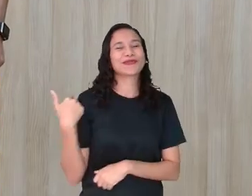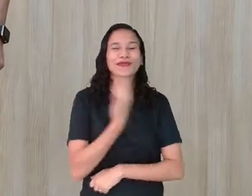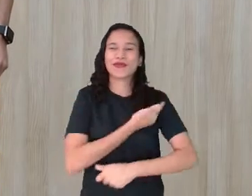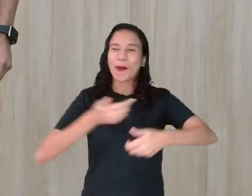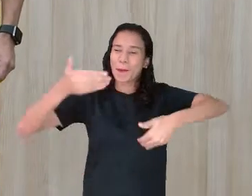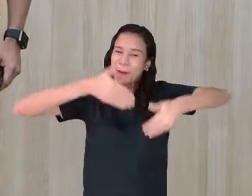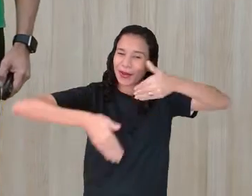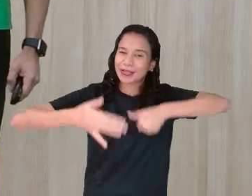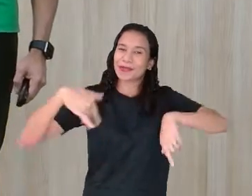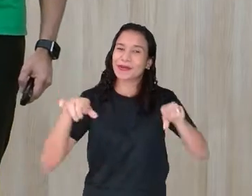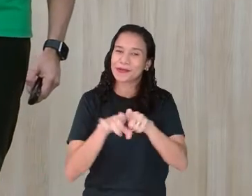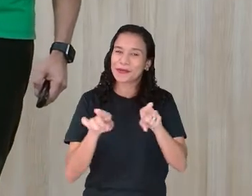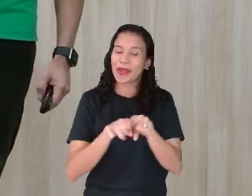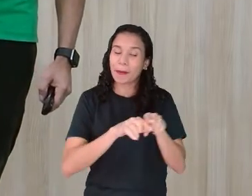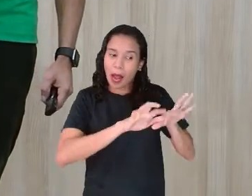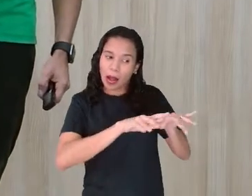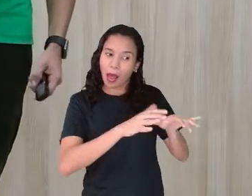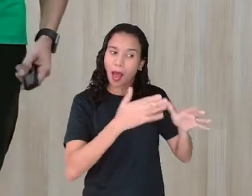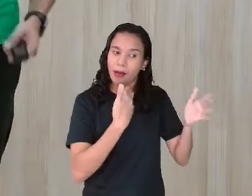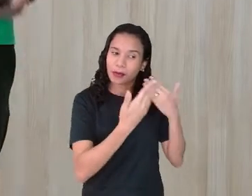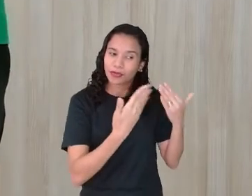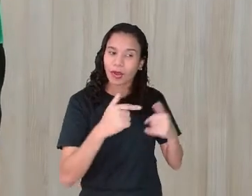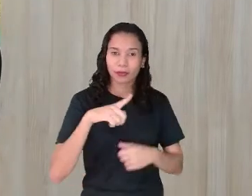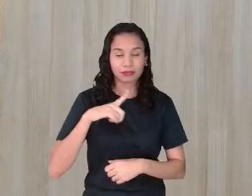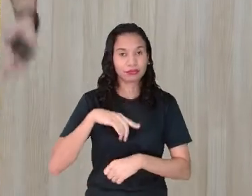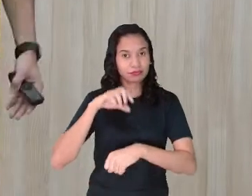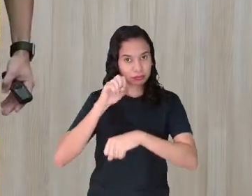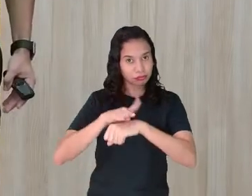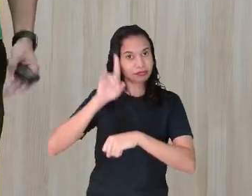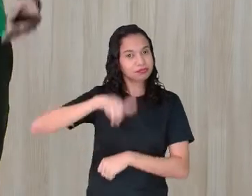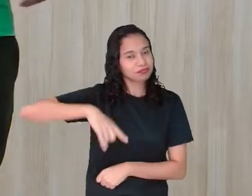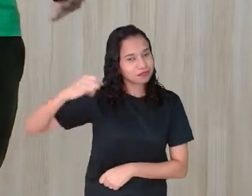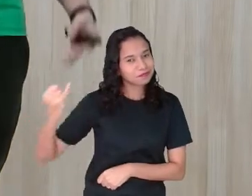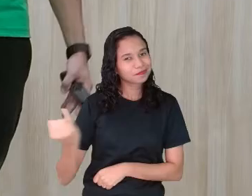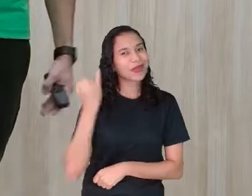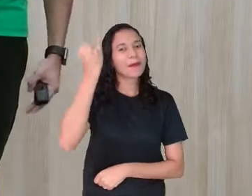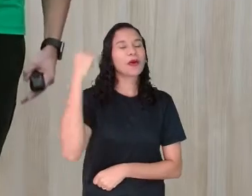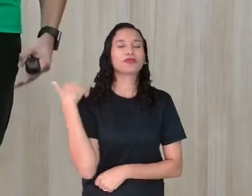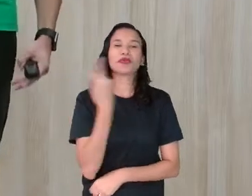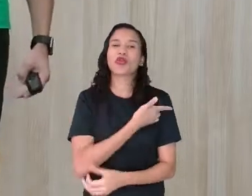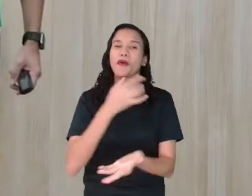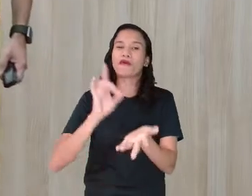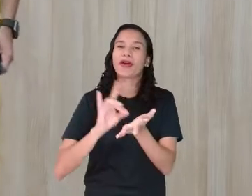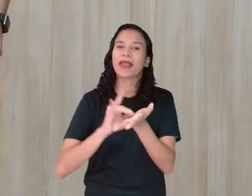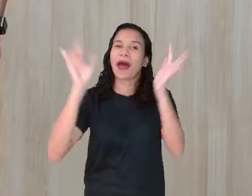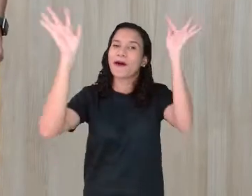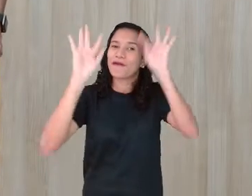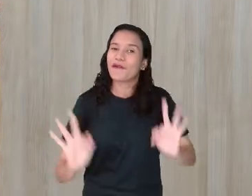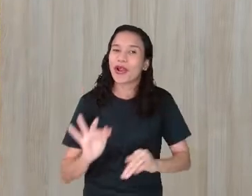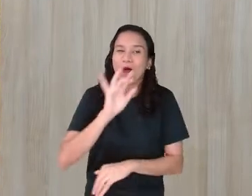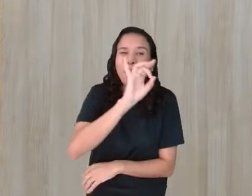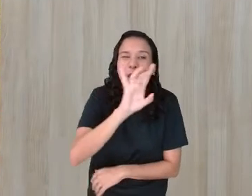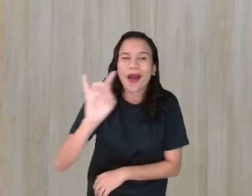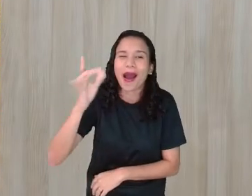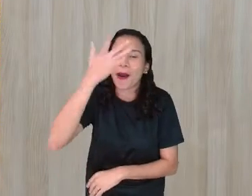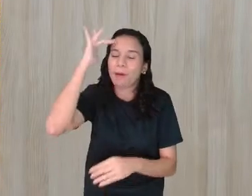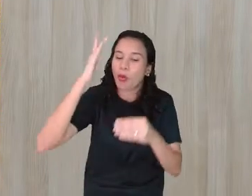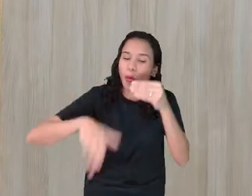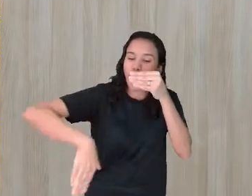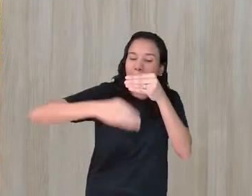participando também do chat. O comentário de vocês é muito importante, a gente fica bastante feliz com cada comentário que a